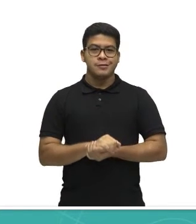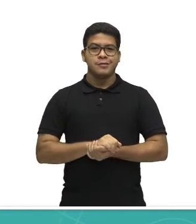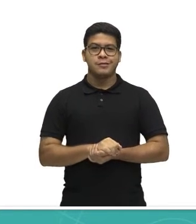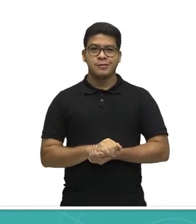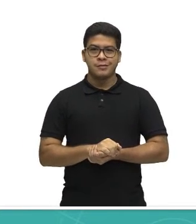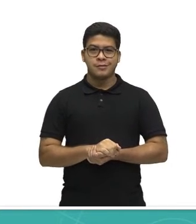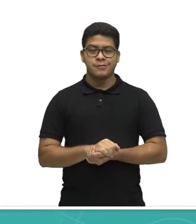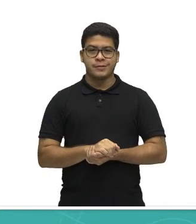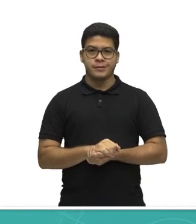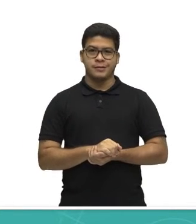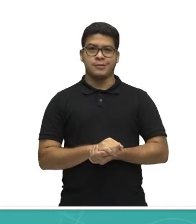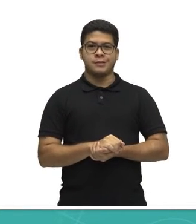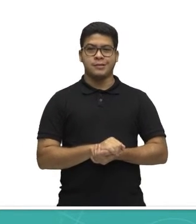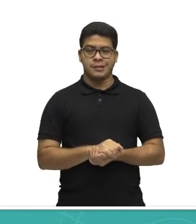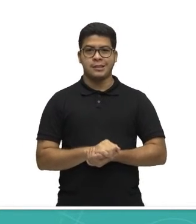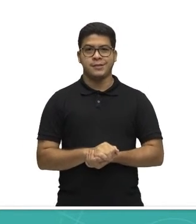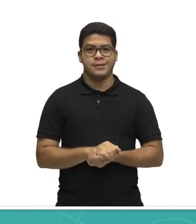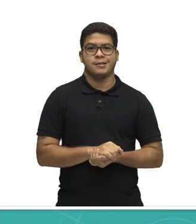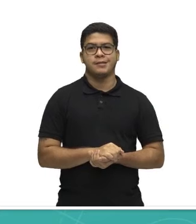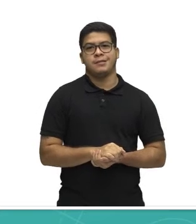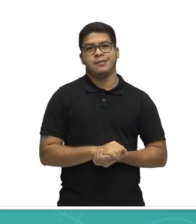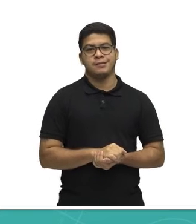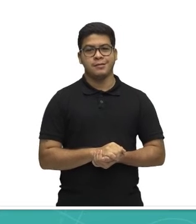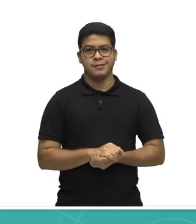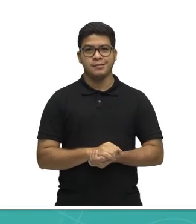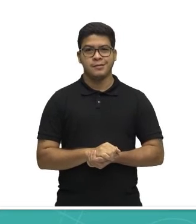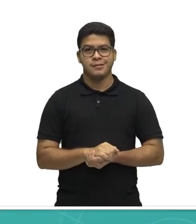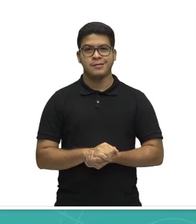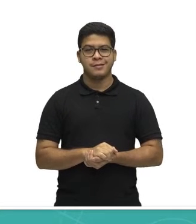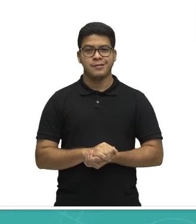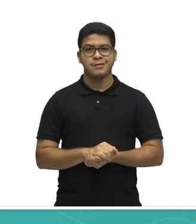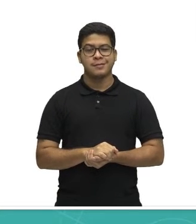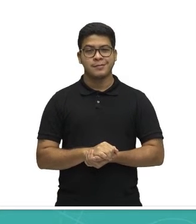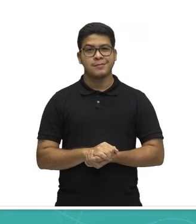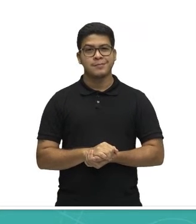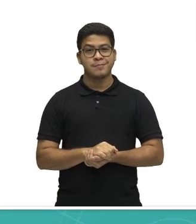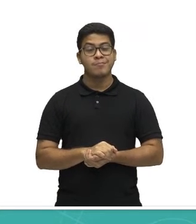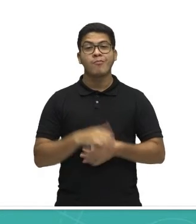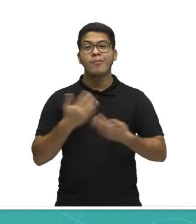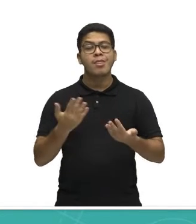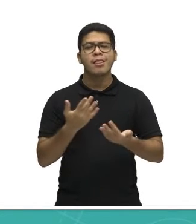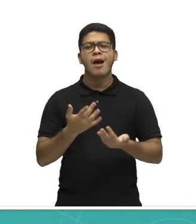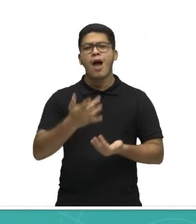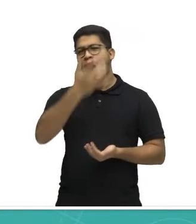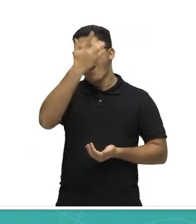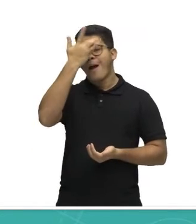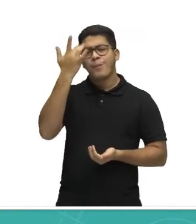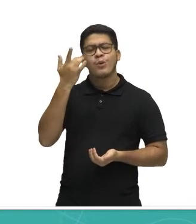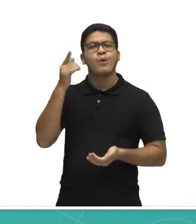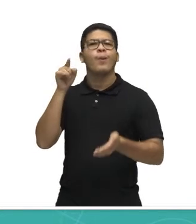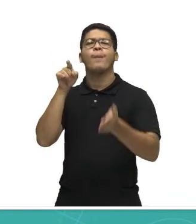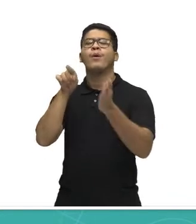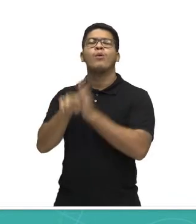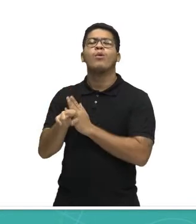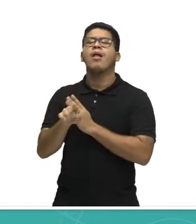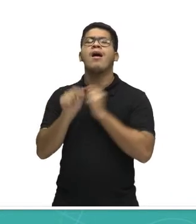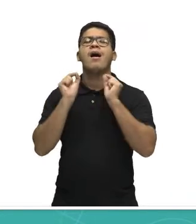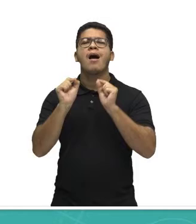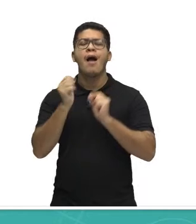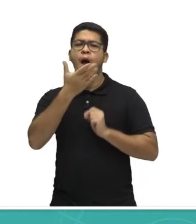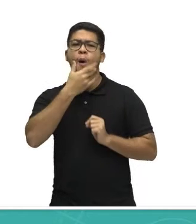uma forma também, quando a moça não sabe qual é o pai do filho, ela sempre diz que é o Boto. Então, é uma forma